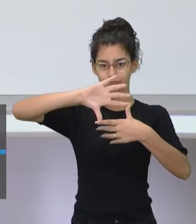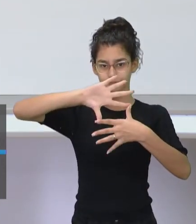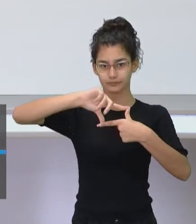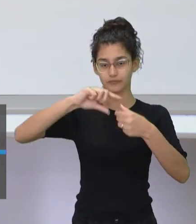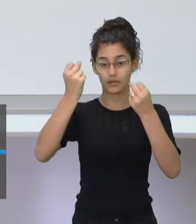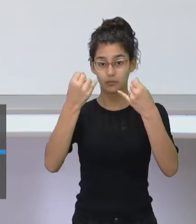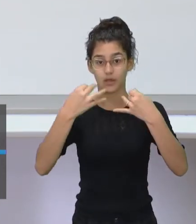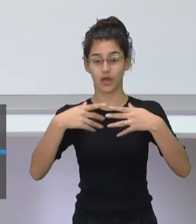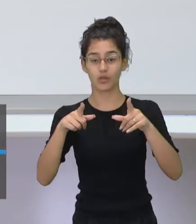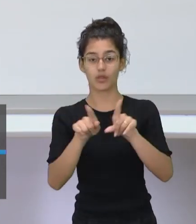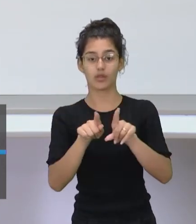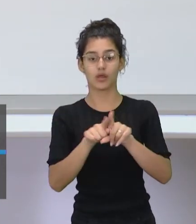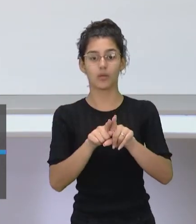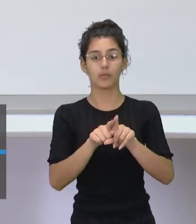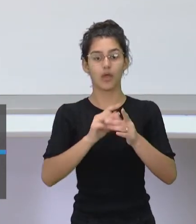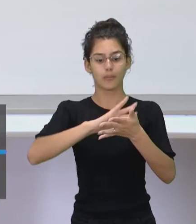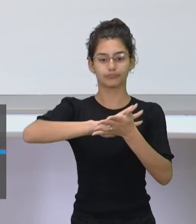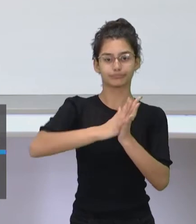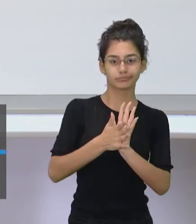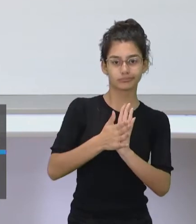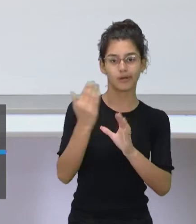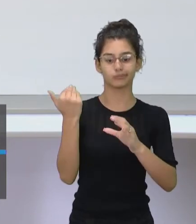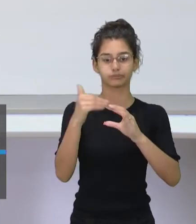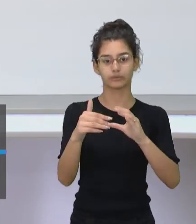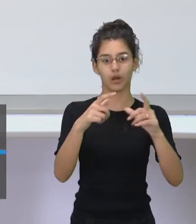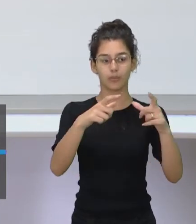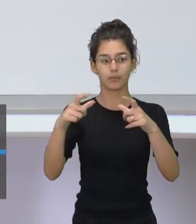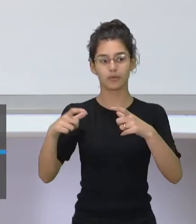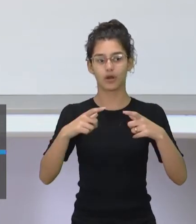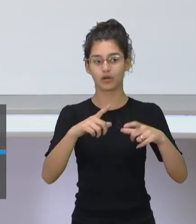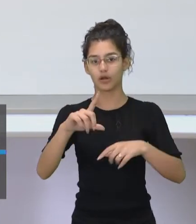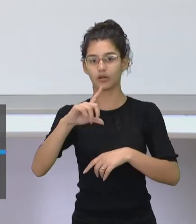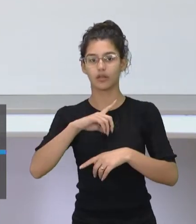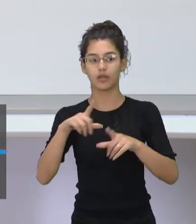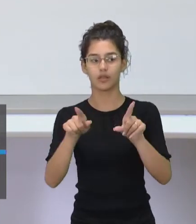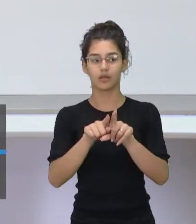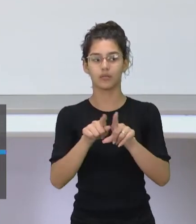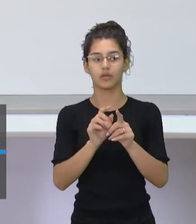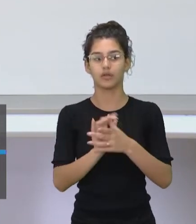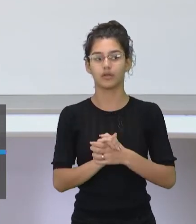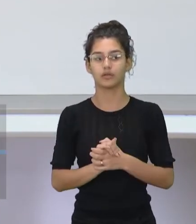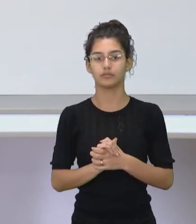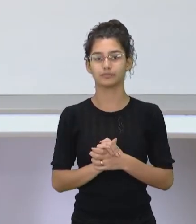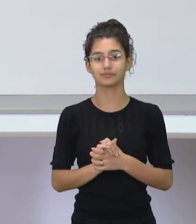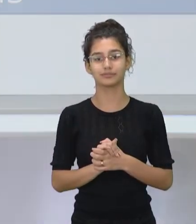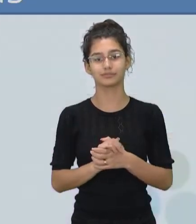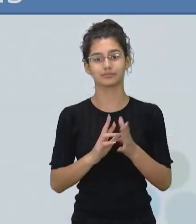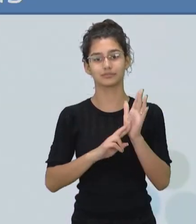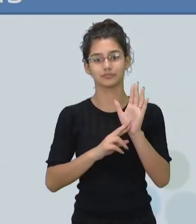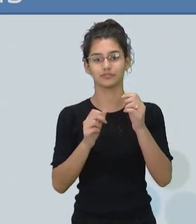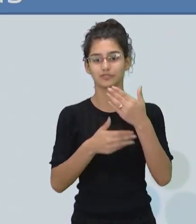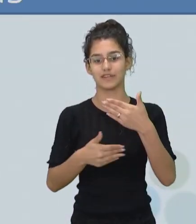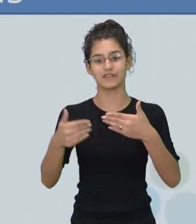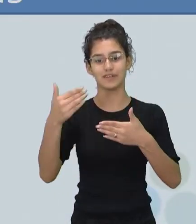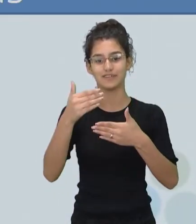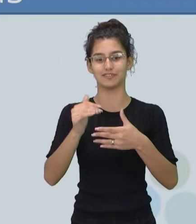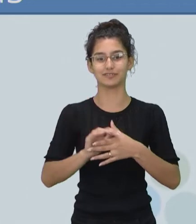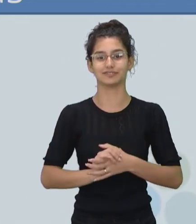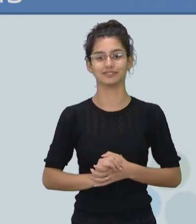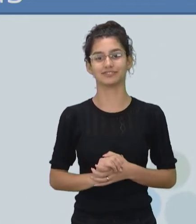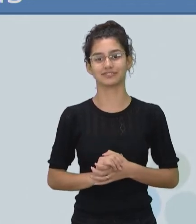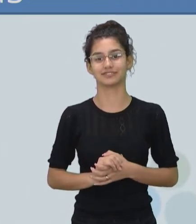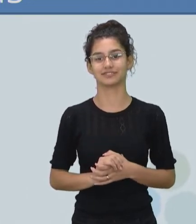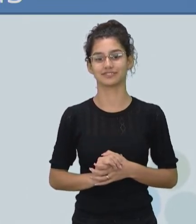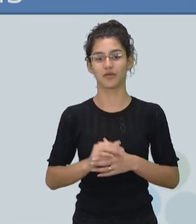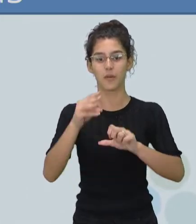justificando, inclusive, genocídios, invasão de territórios. Dá uma olhadinha na tela. Olha lá. Primeiro